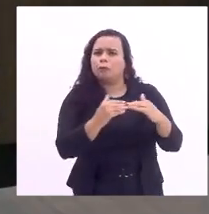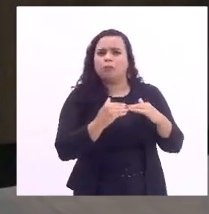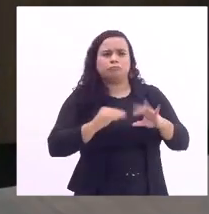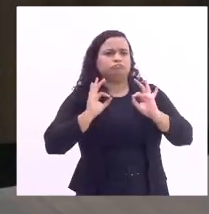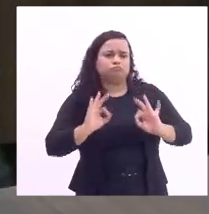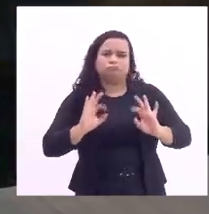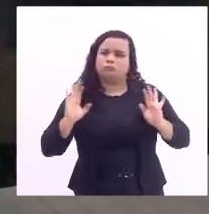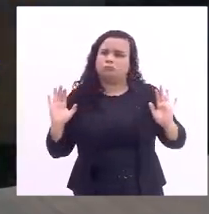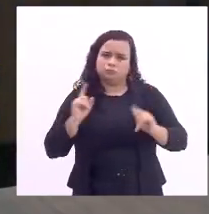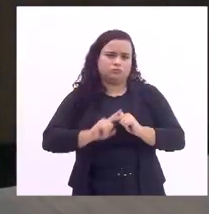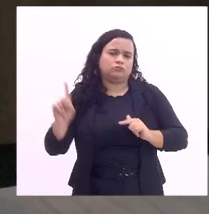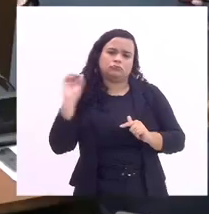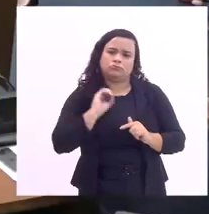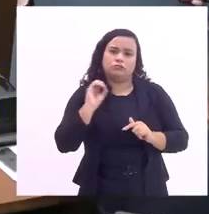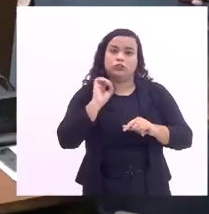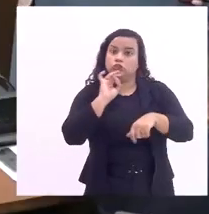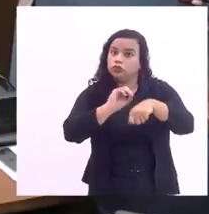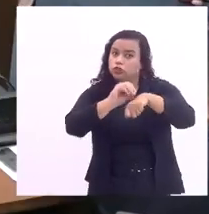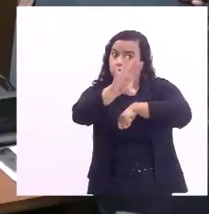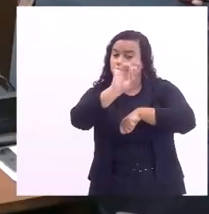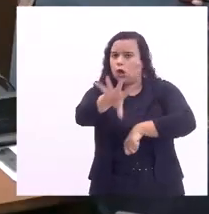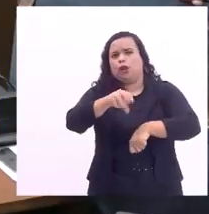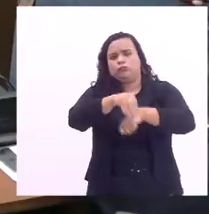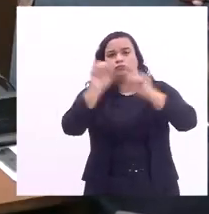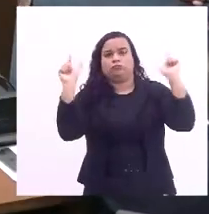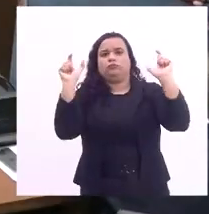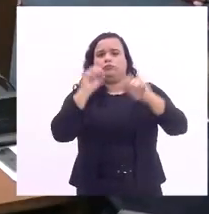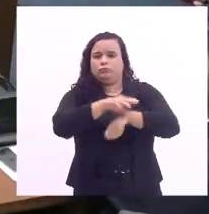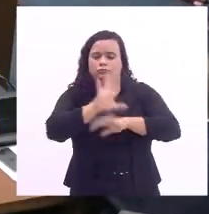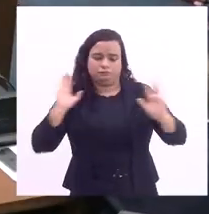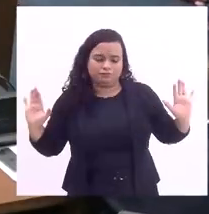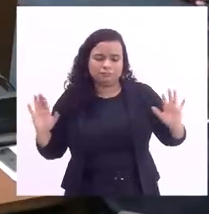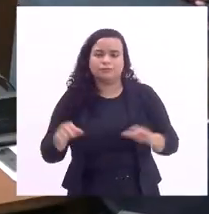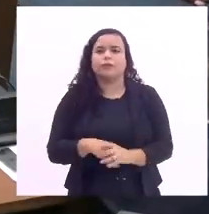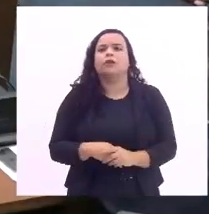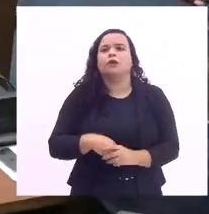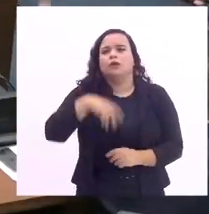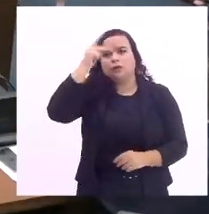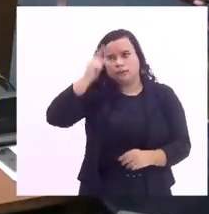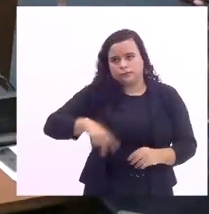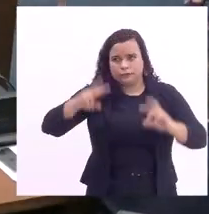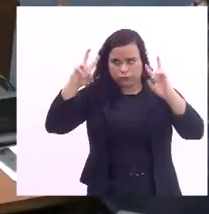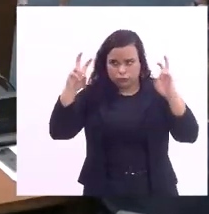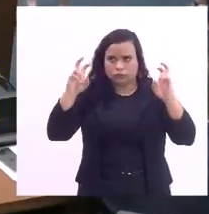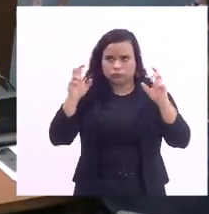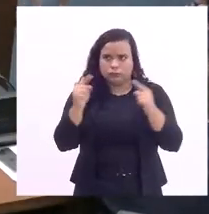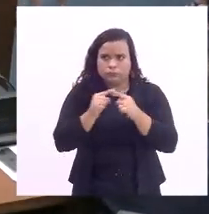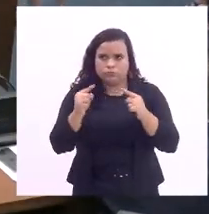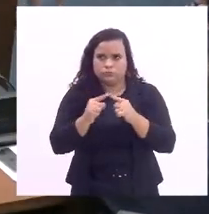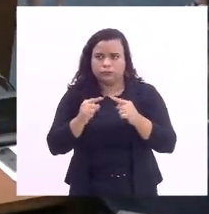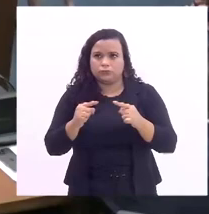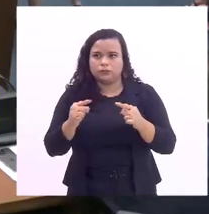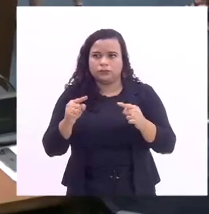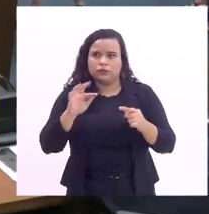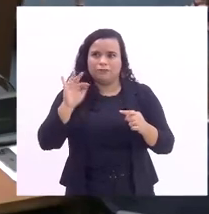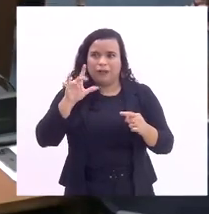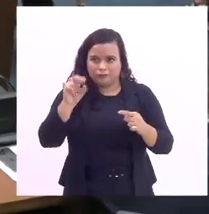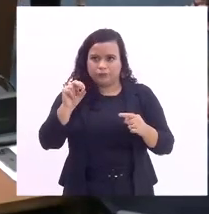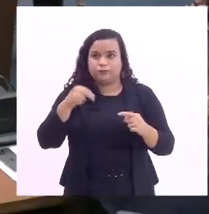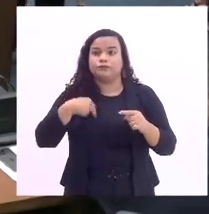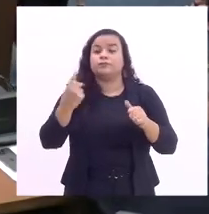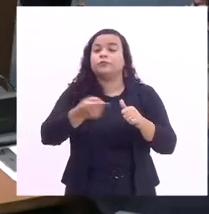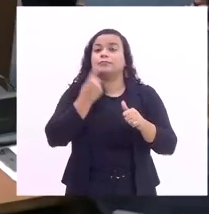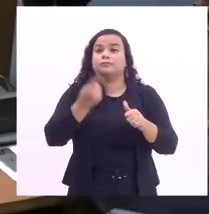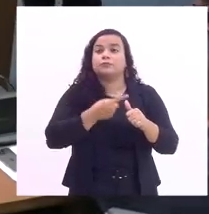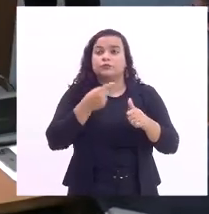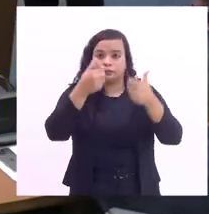só alertando. Ok. Presidente, sobre o tema. Ok. Deputado Flávio. Presidente, primeiro destacar a importância da tentativa de acordo